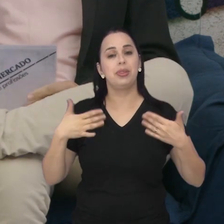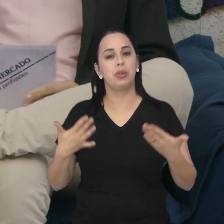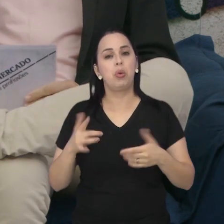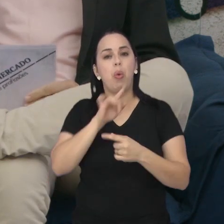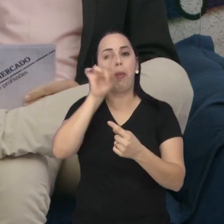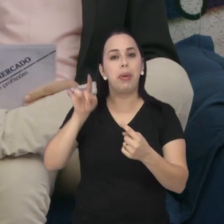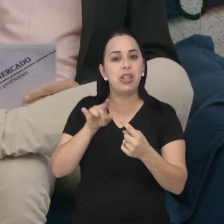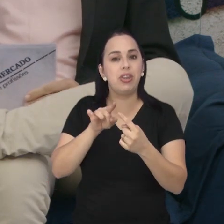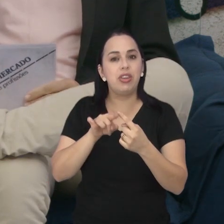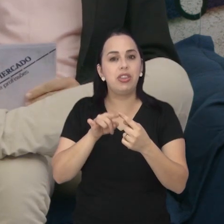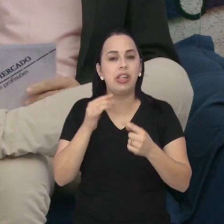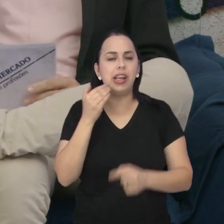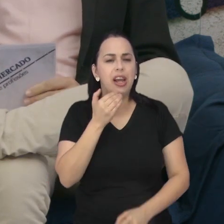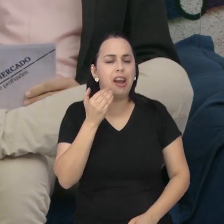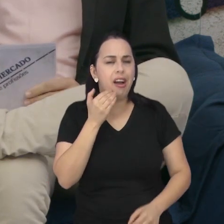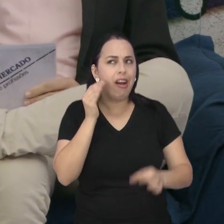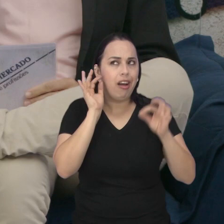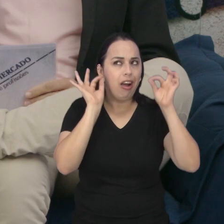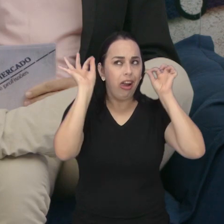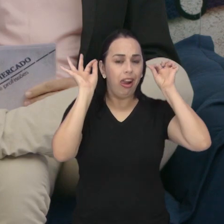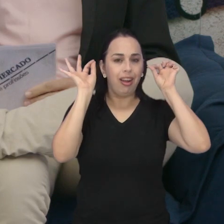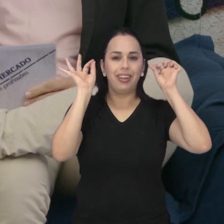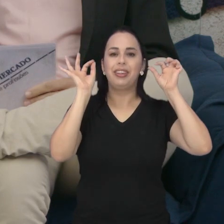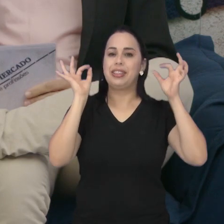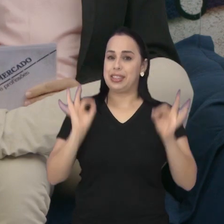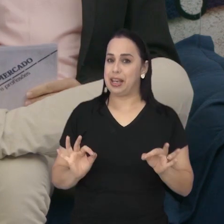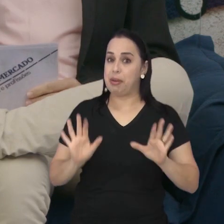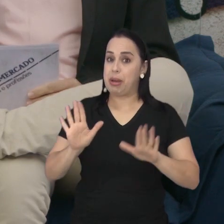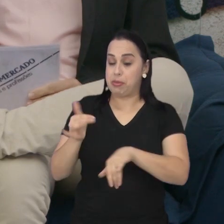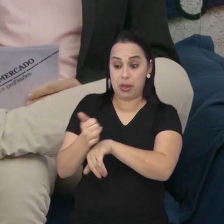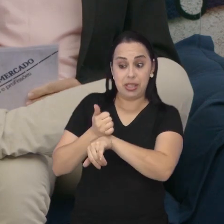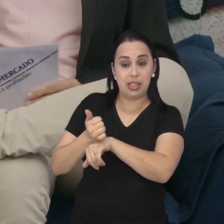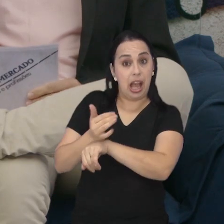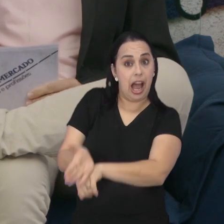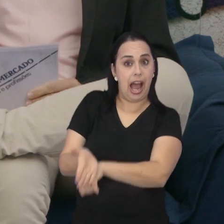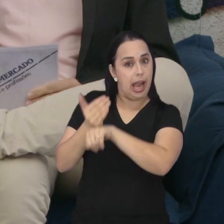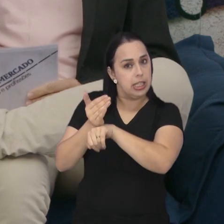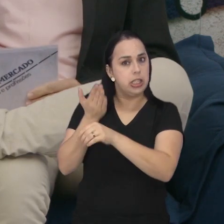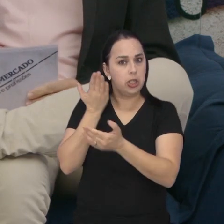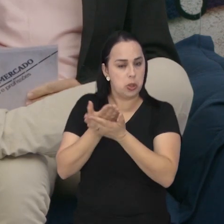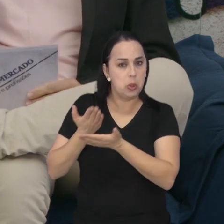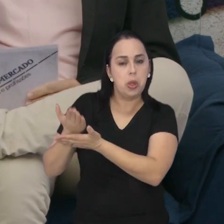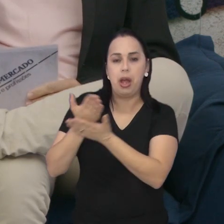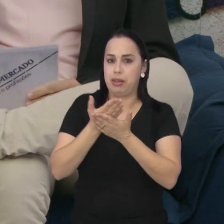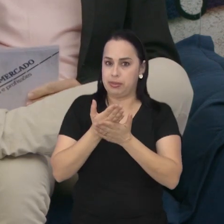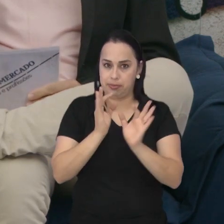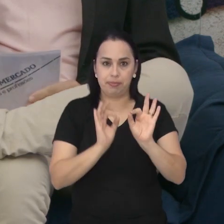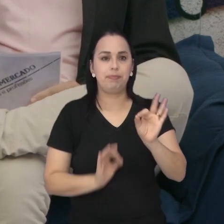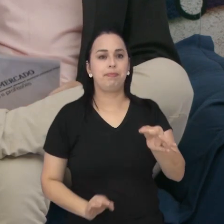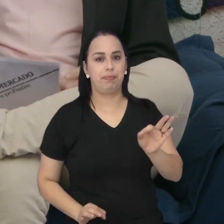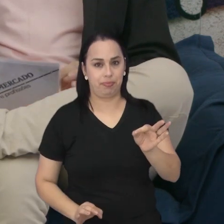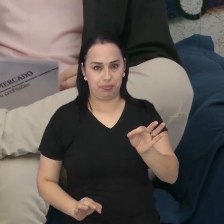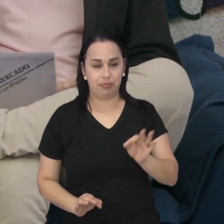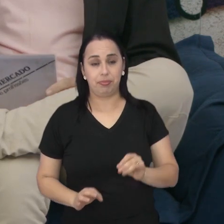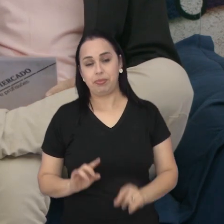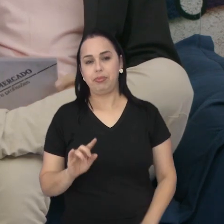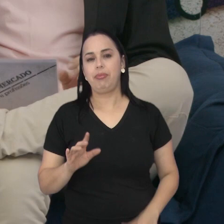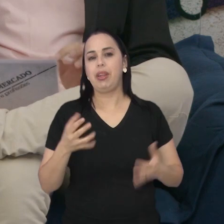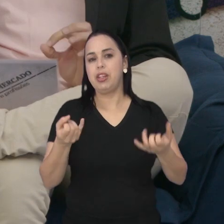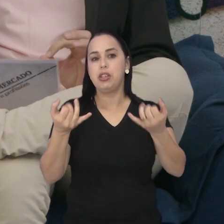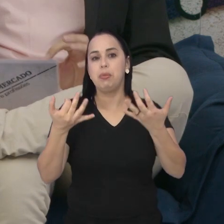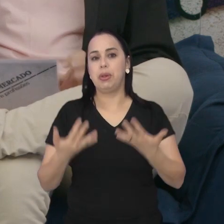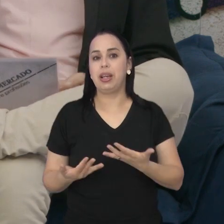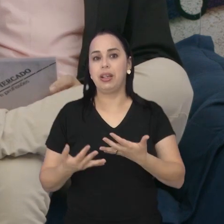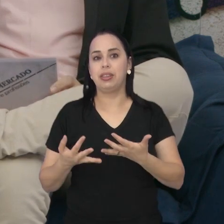com o objetivo de corrigir falhas. E a profissão exige muito estudo em diversas áreas, viu? É isso aí, estamos falando